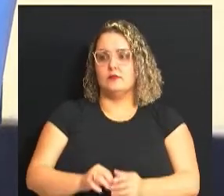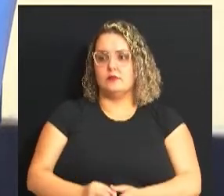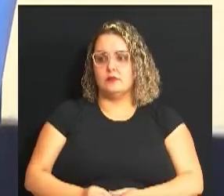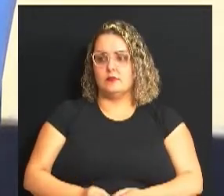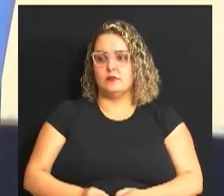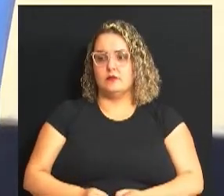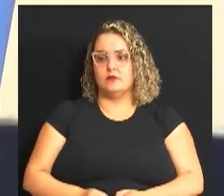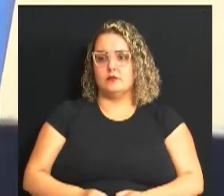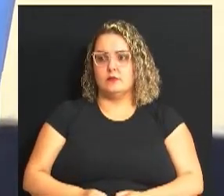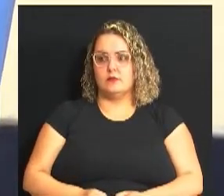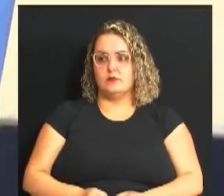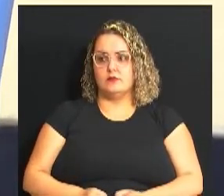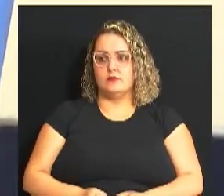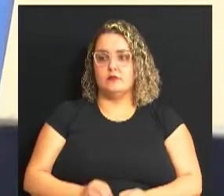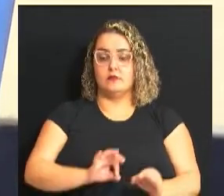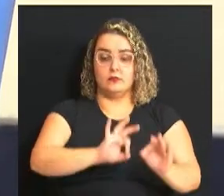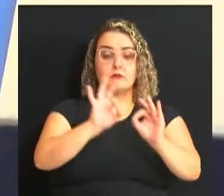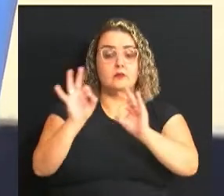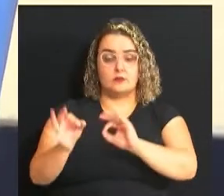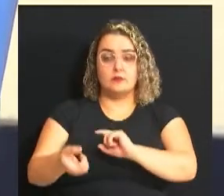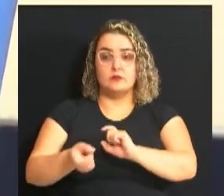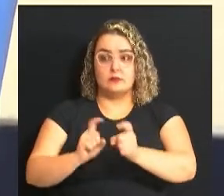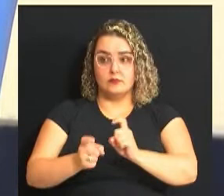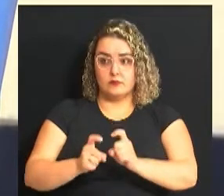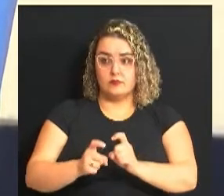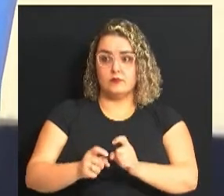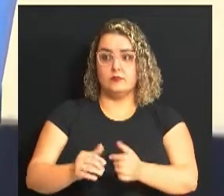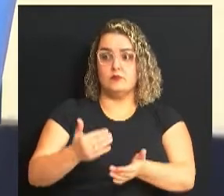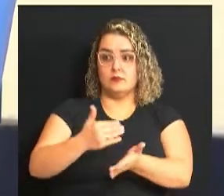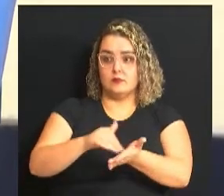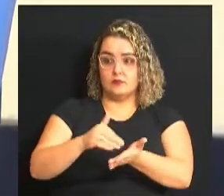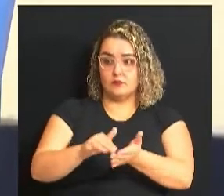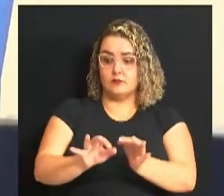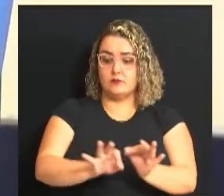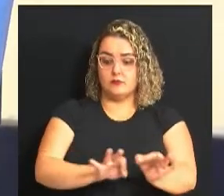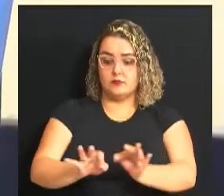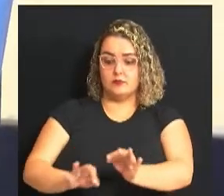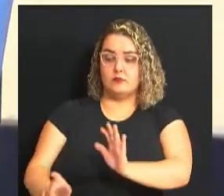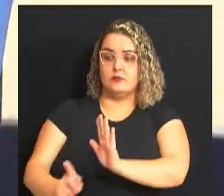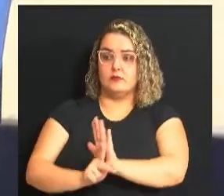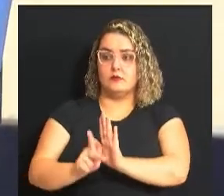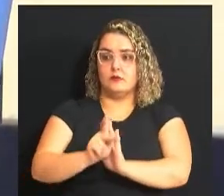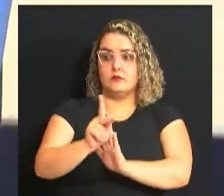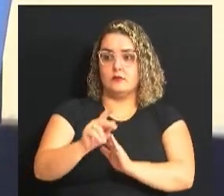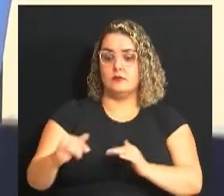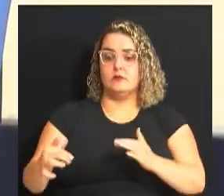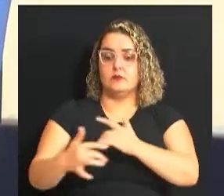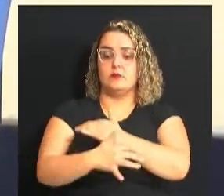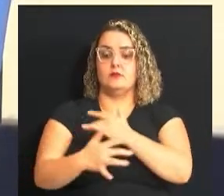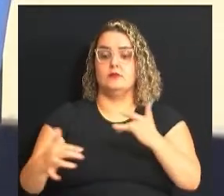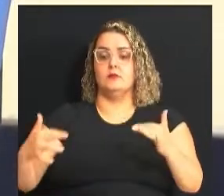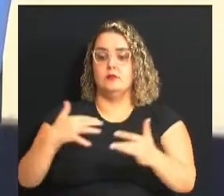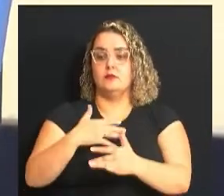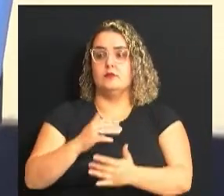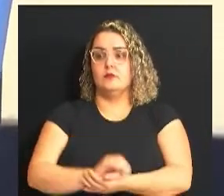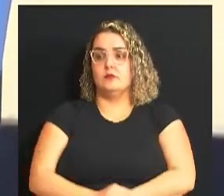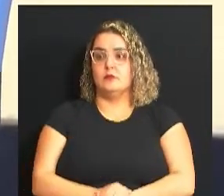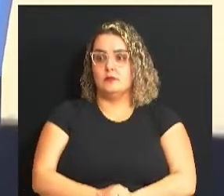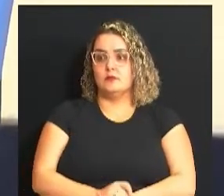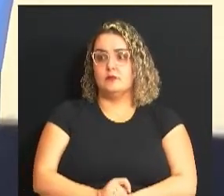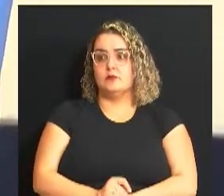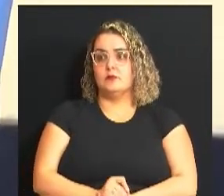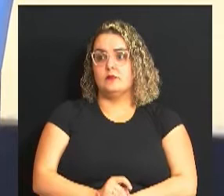Eu acompanhei uma reunião na Secretaria de Planejamento e Urbanismo com representantes